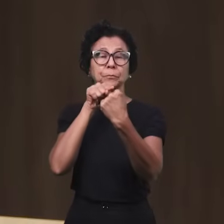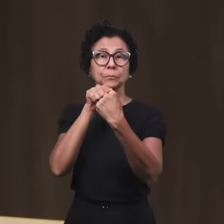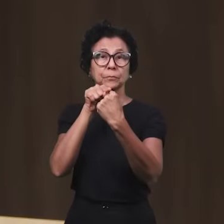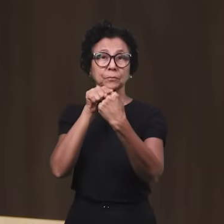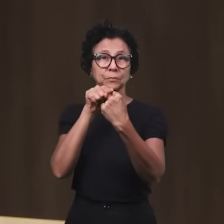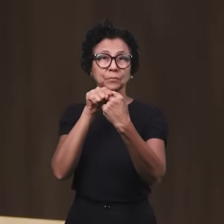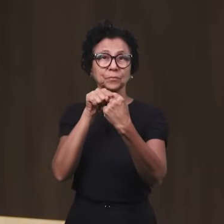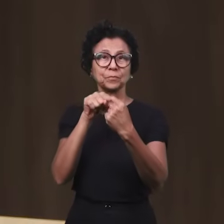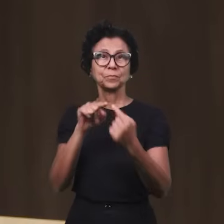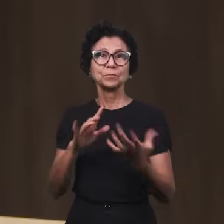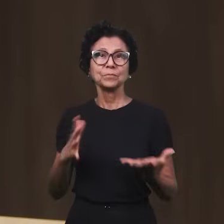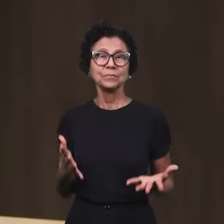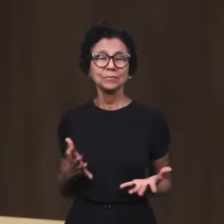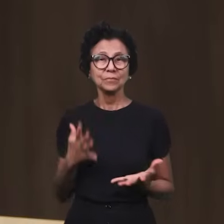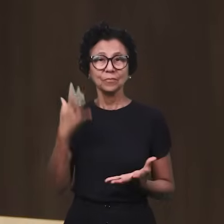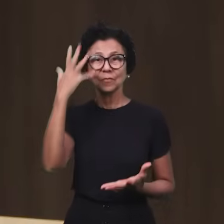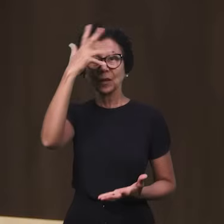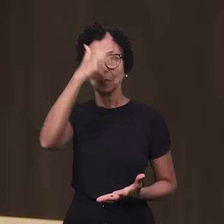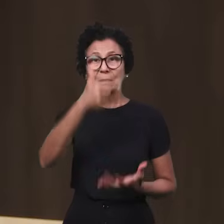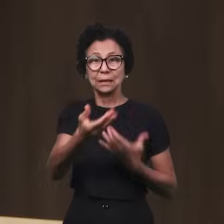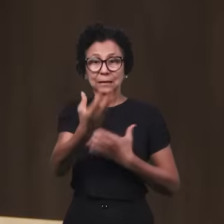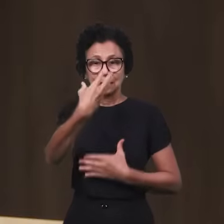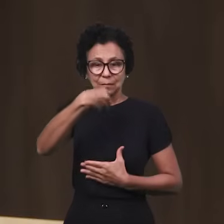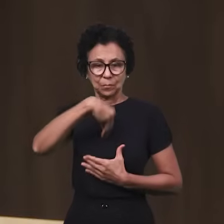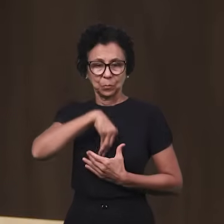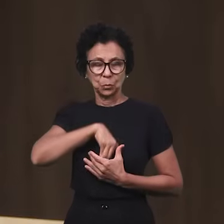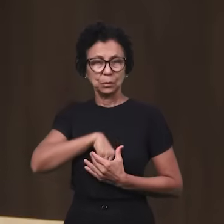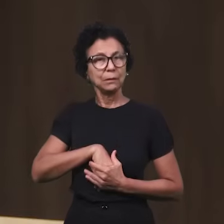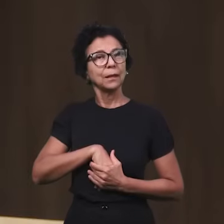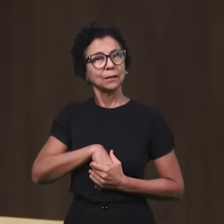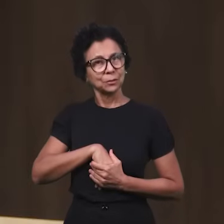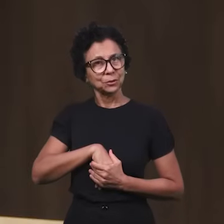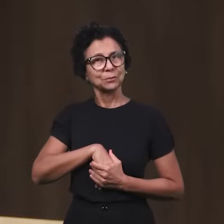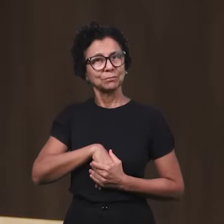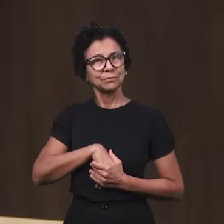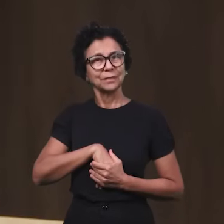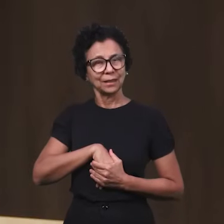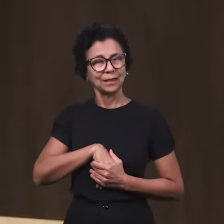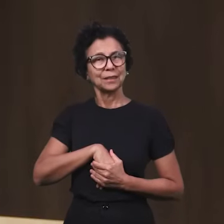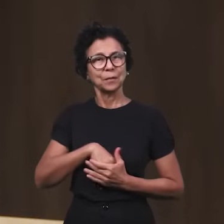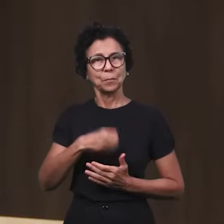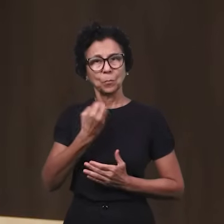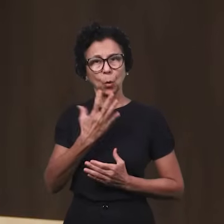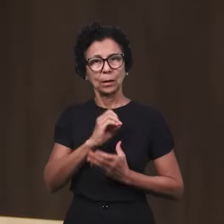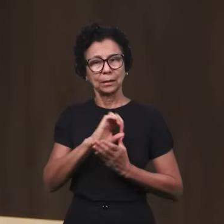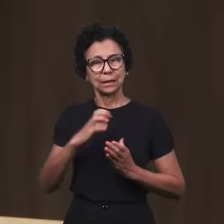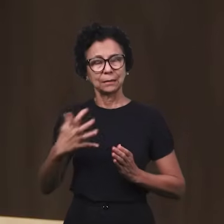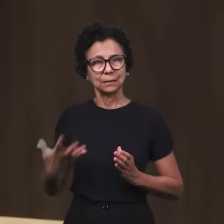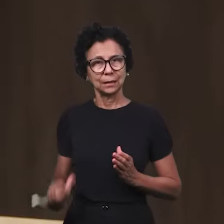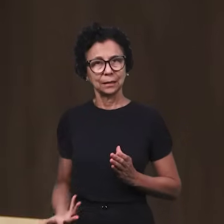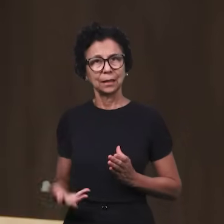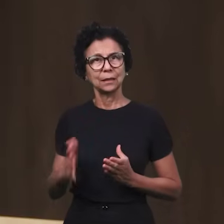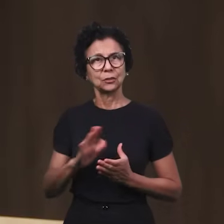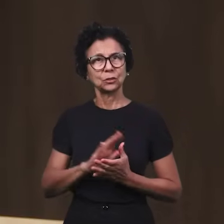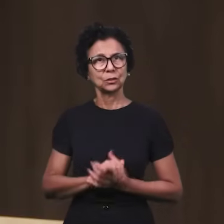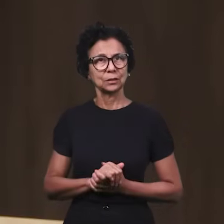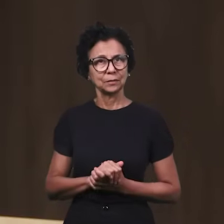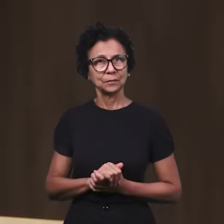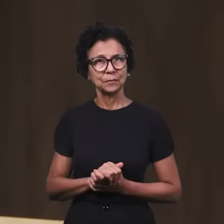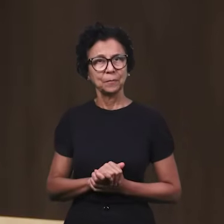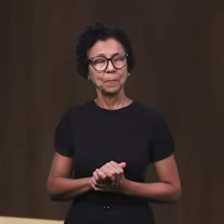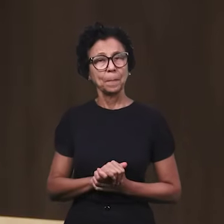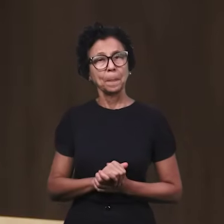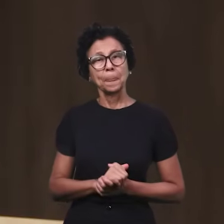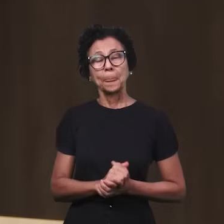objetivo seja esta beleza que não é aparente. E isso aqui ele fala, né, no homem encoberto, ou